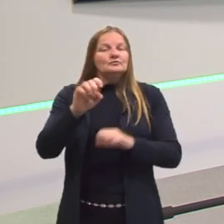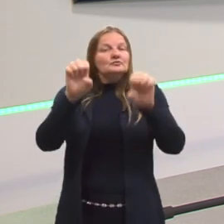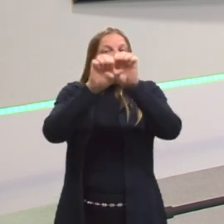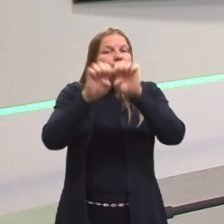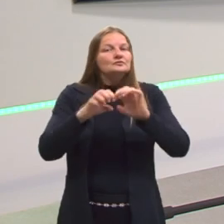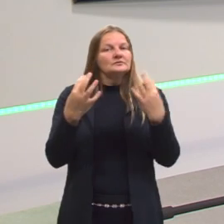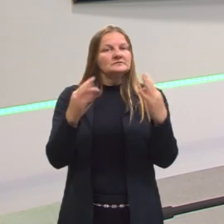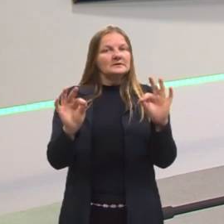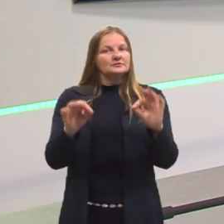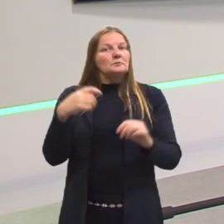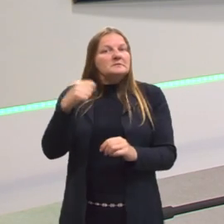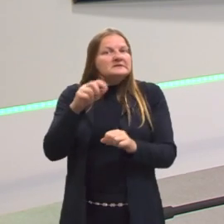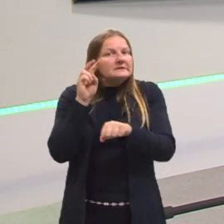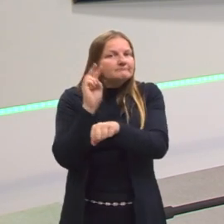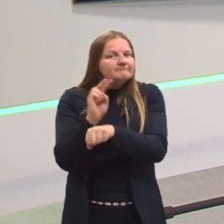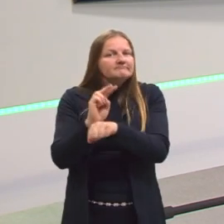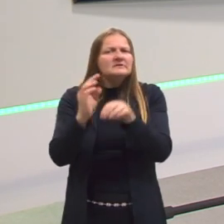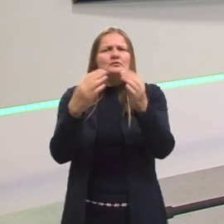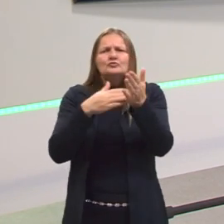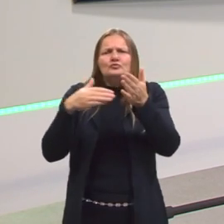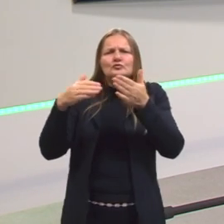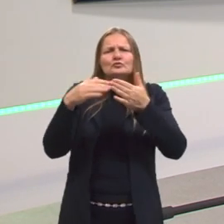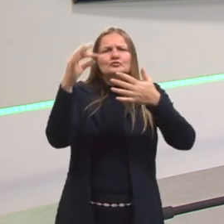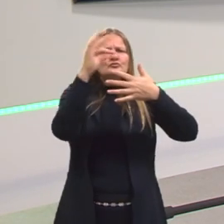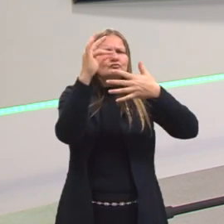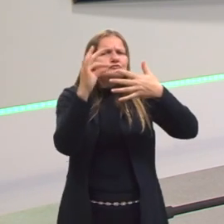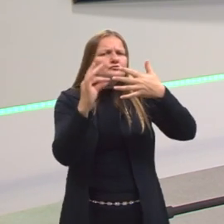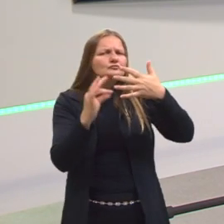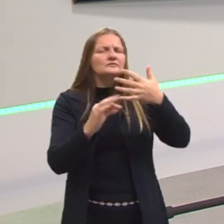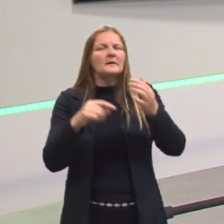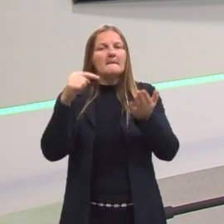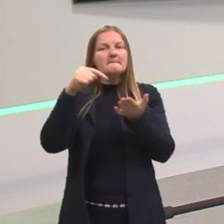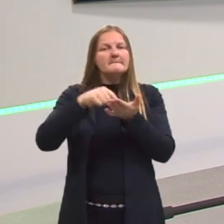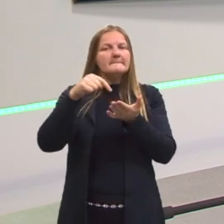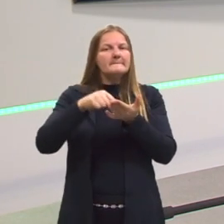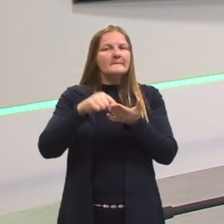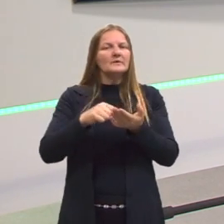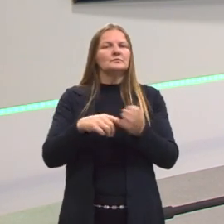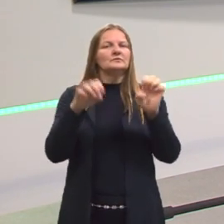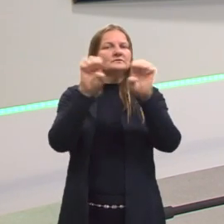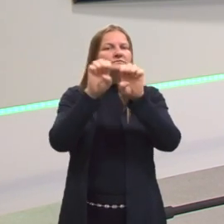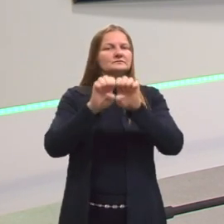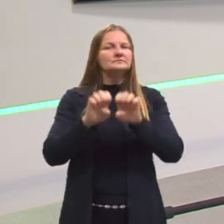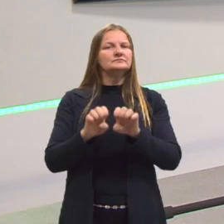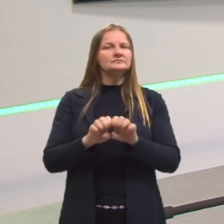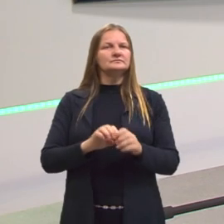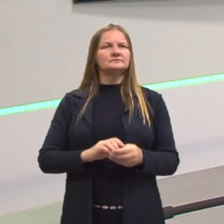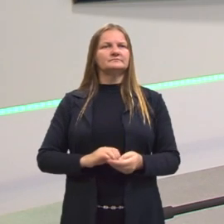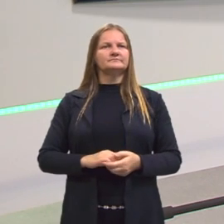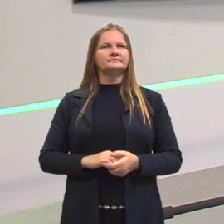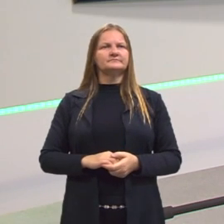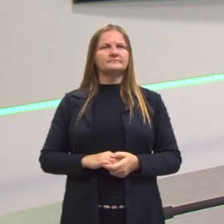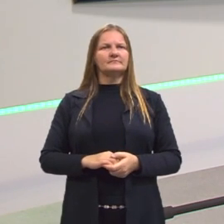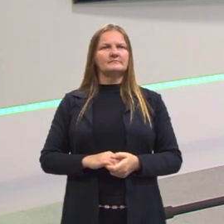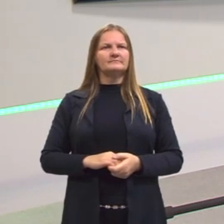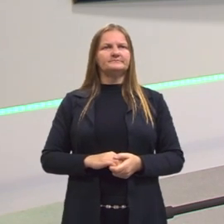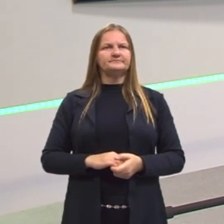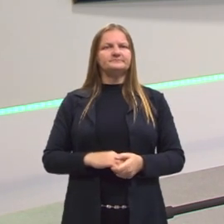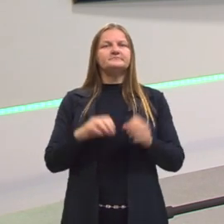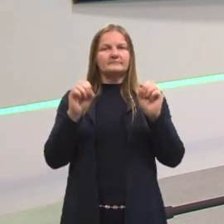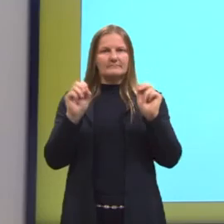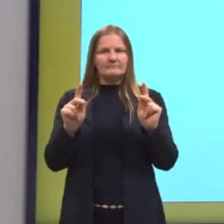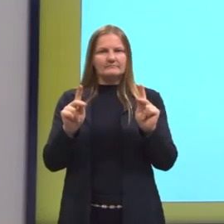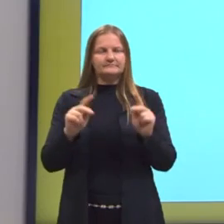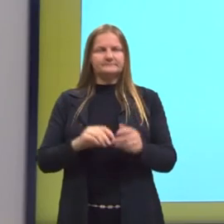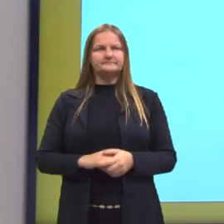sintática ela diz respeito a todos esses detalhes de pontuação de estrutura certo